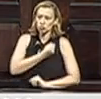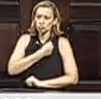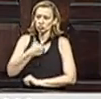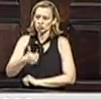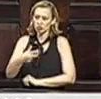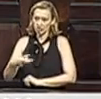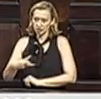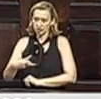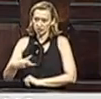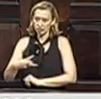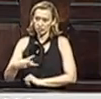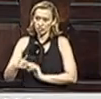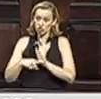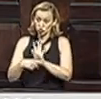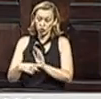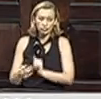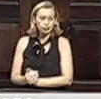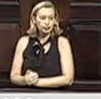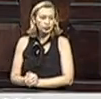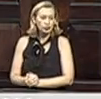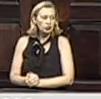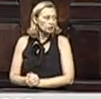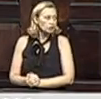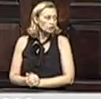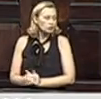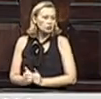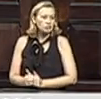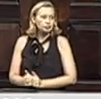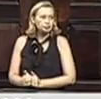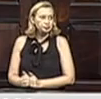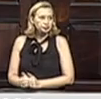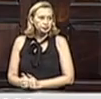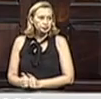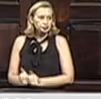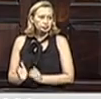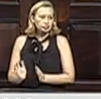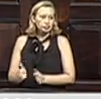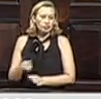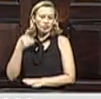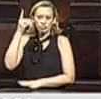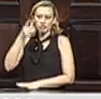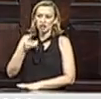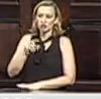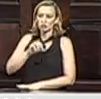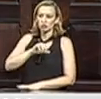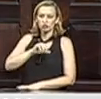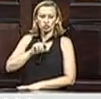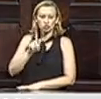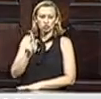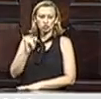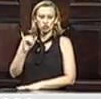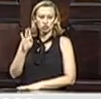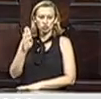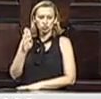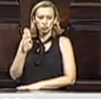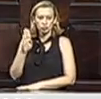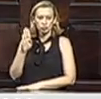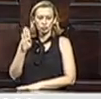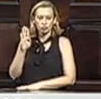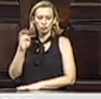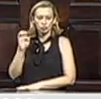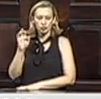13. Para encaminhar pela bancada do Partido dos Trabalhadores, deputado Gilberto Palmares. Senhor presidente,